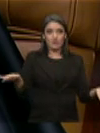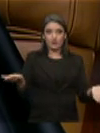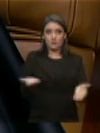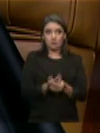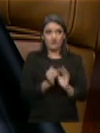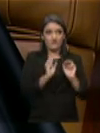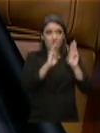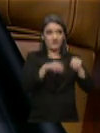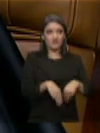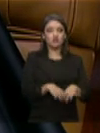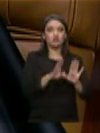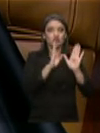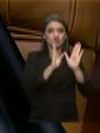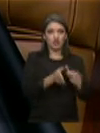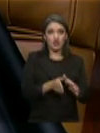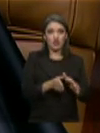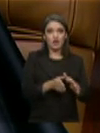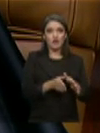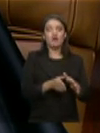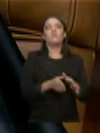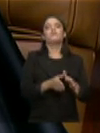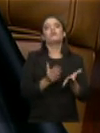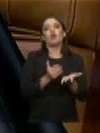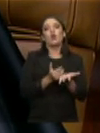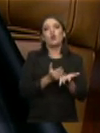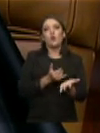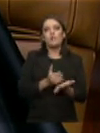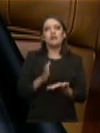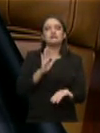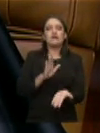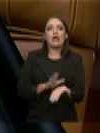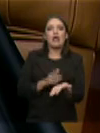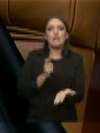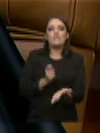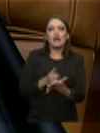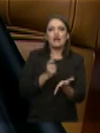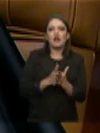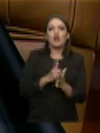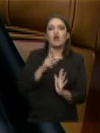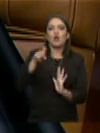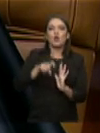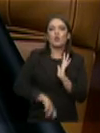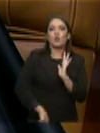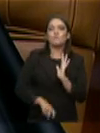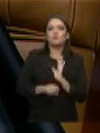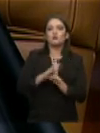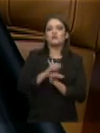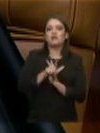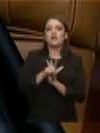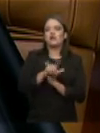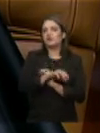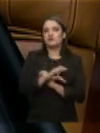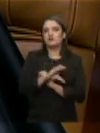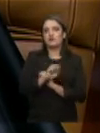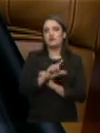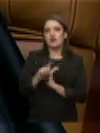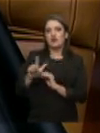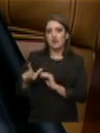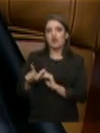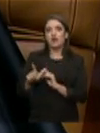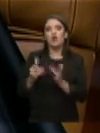Supremo Tribunal Federal deverão passar a recolher os respectivos tributos a partir da data da publicação